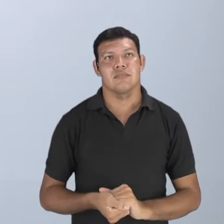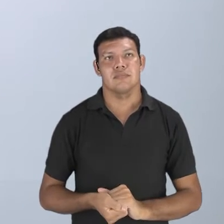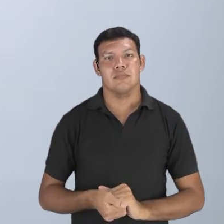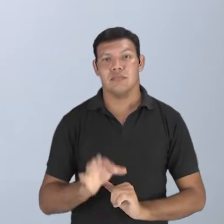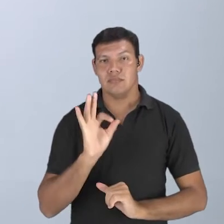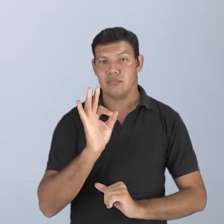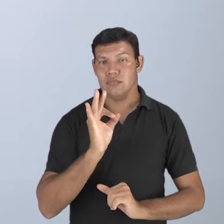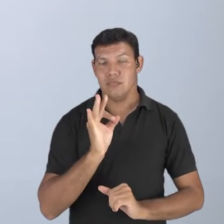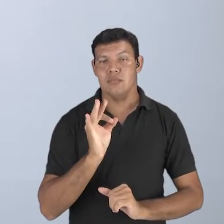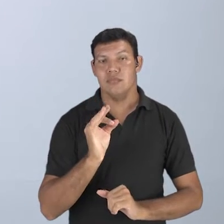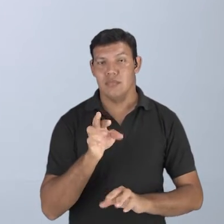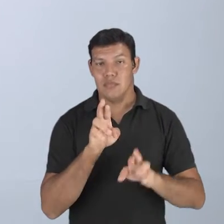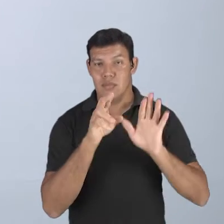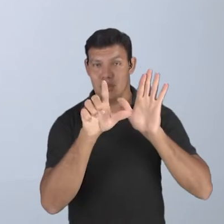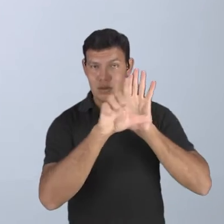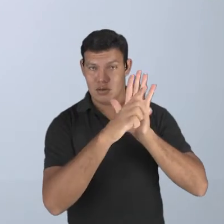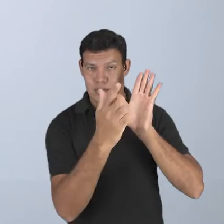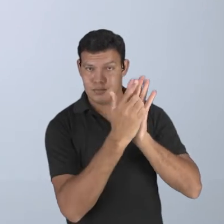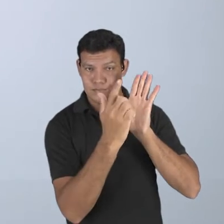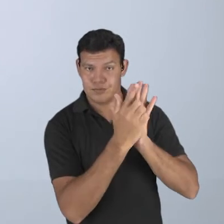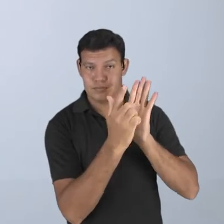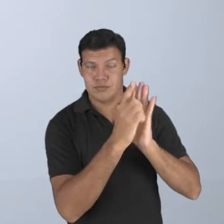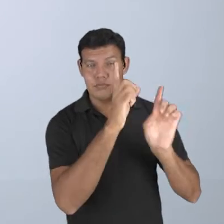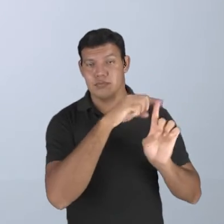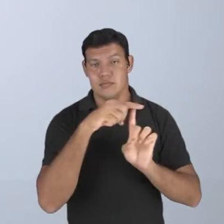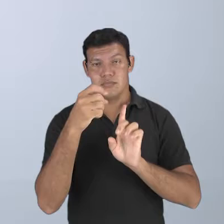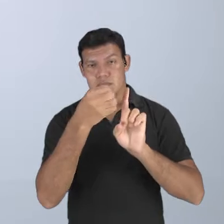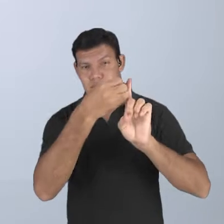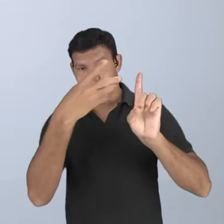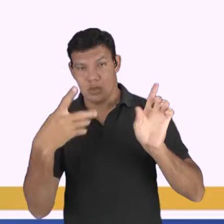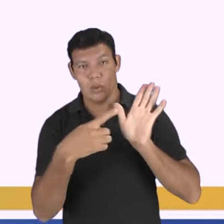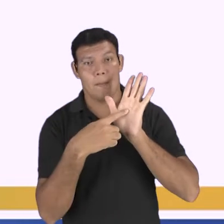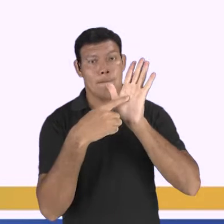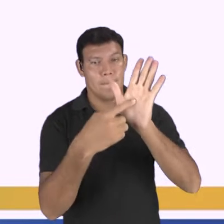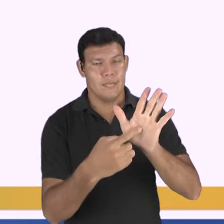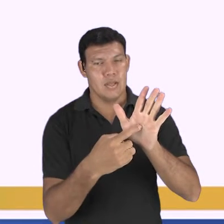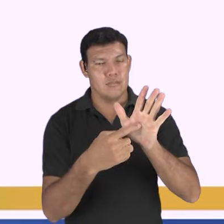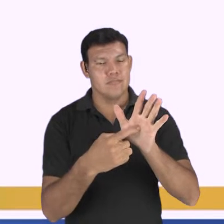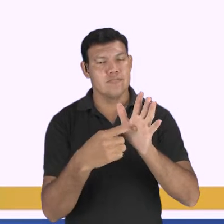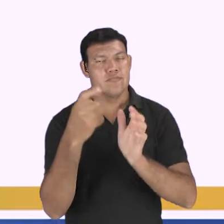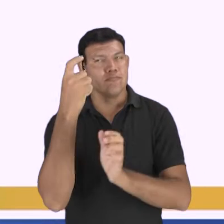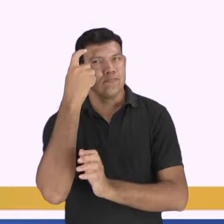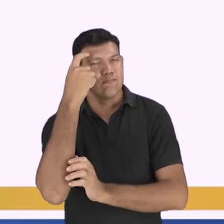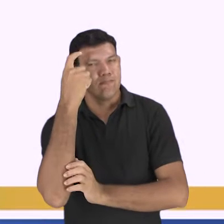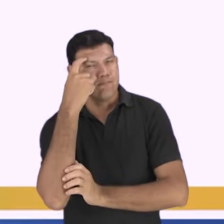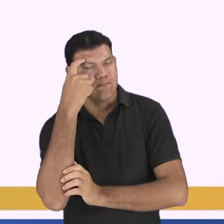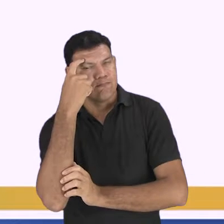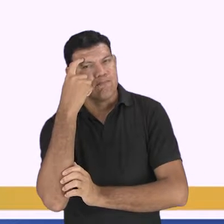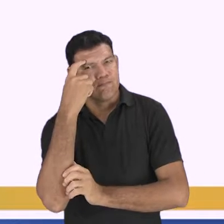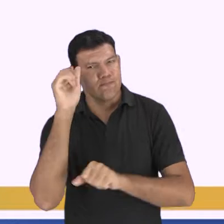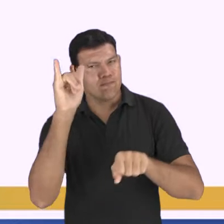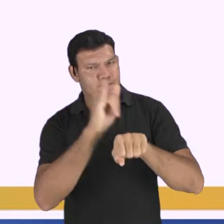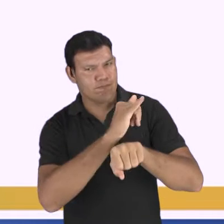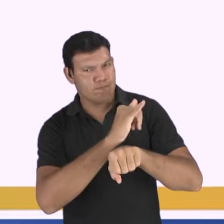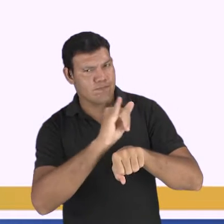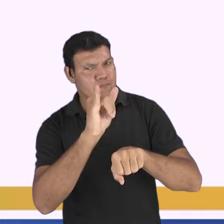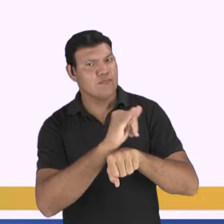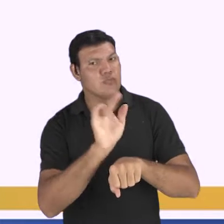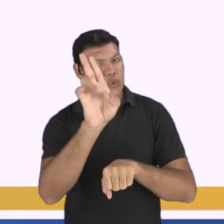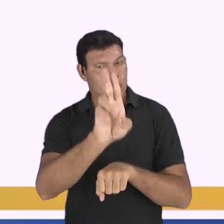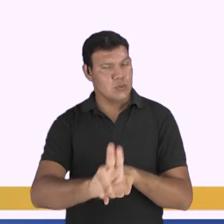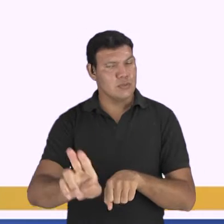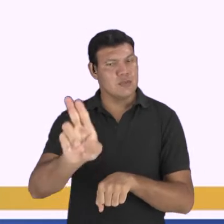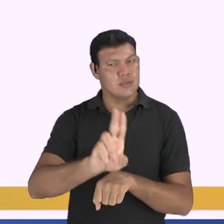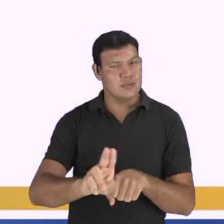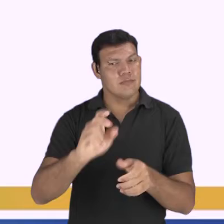Certo? Então, a função do operador é o quê? É indicar qual tipo de raciocínio e estratégia argumentativa está sendo utilizada